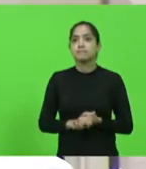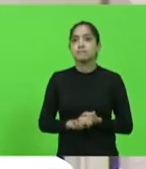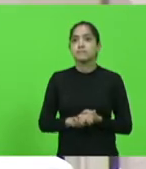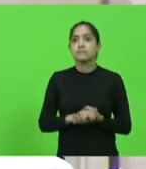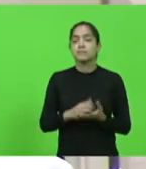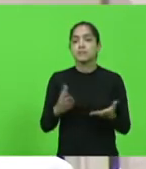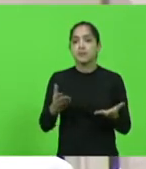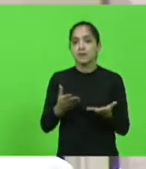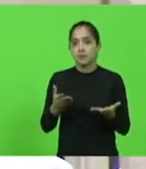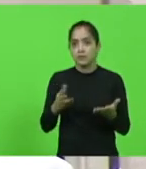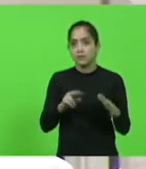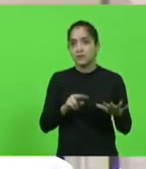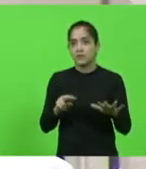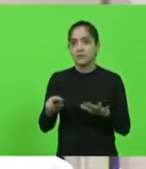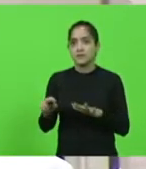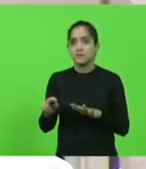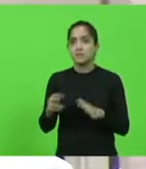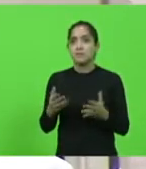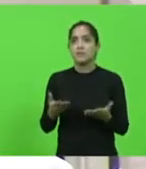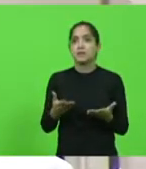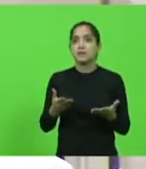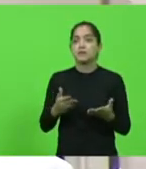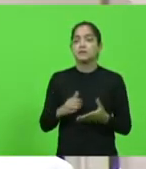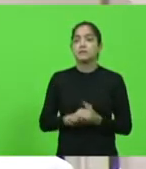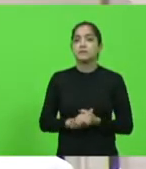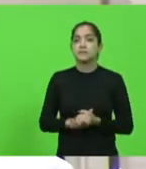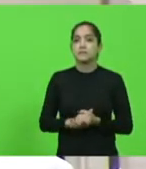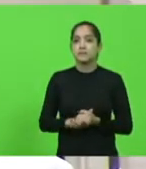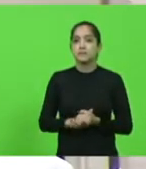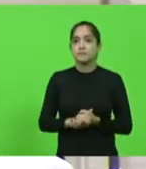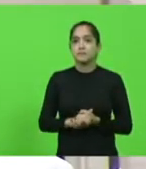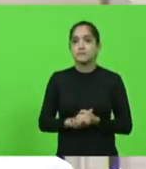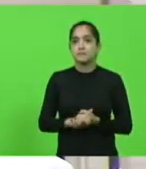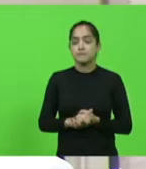semana com muito trabalho pela frente. Eu,